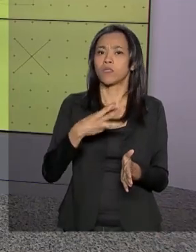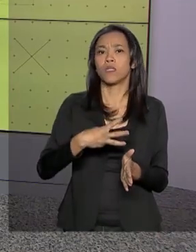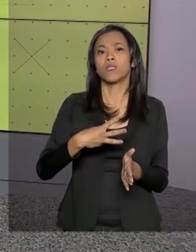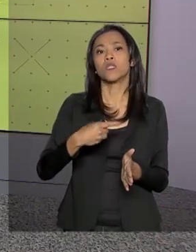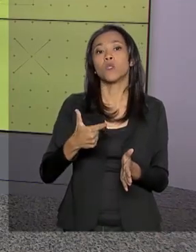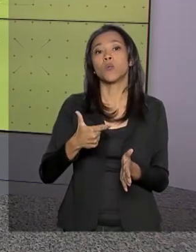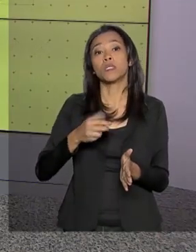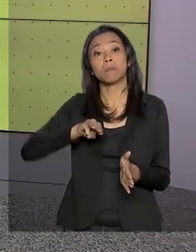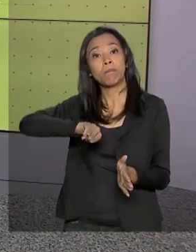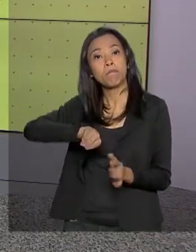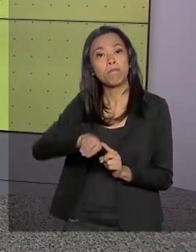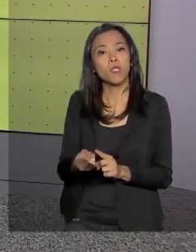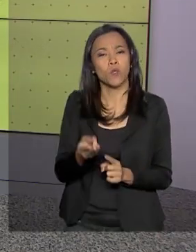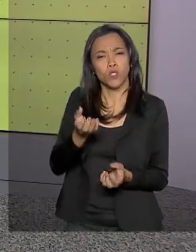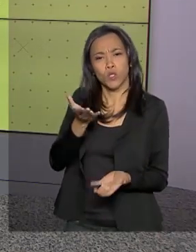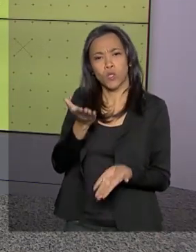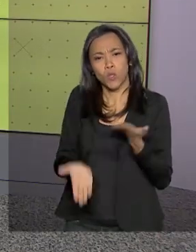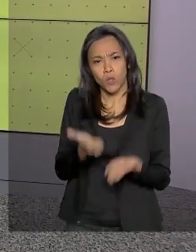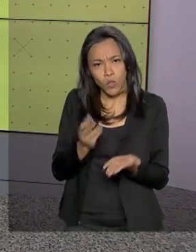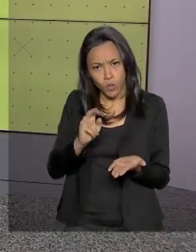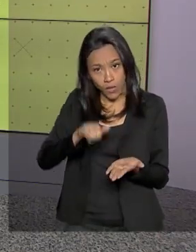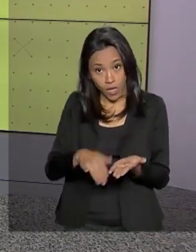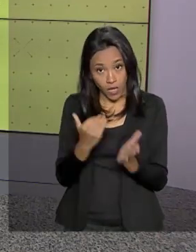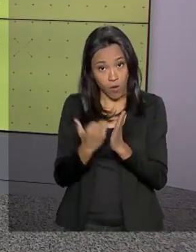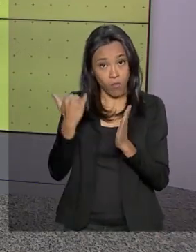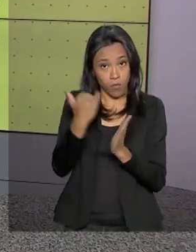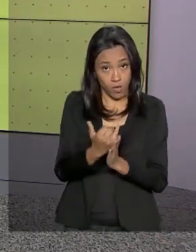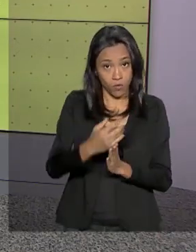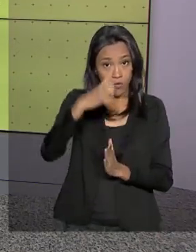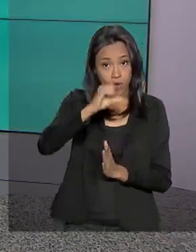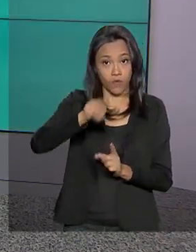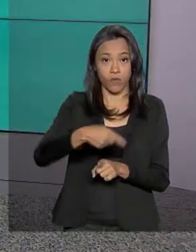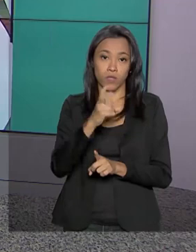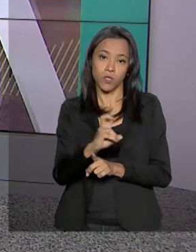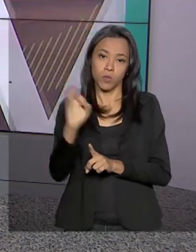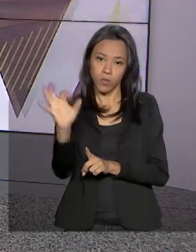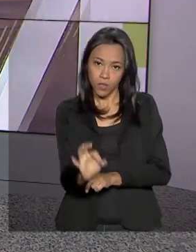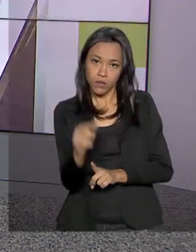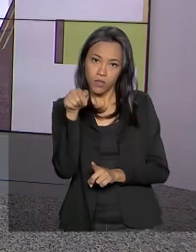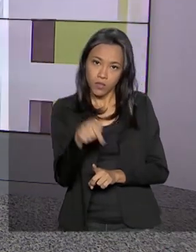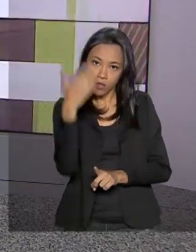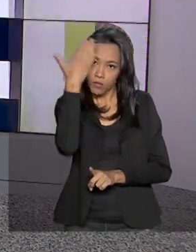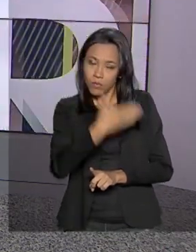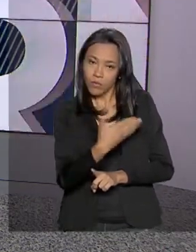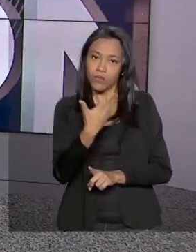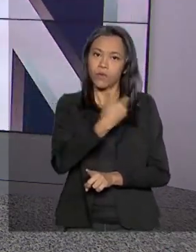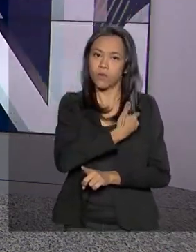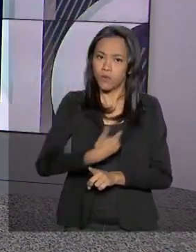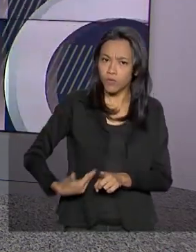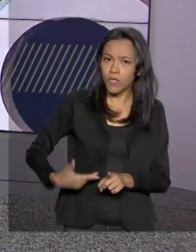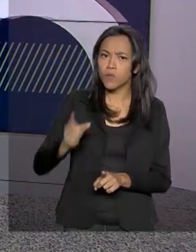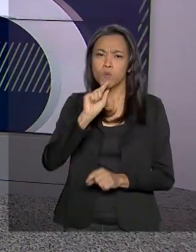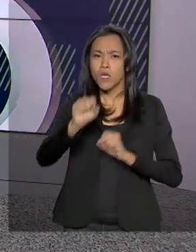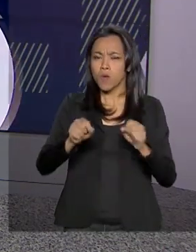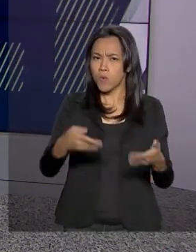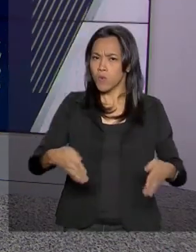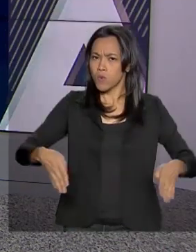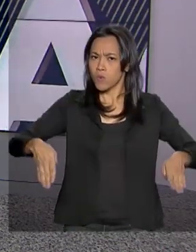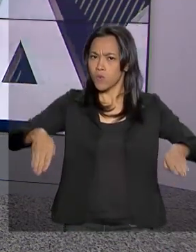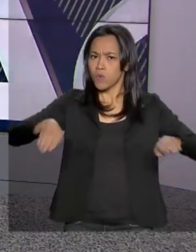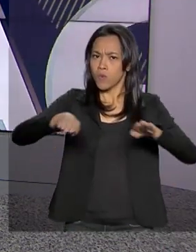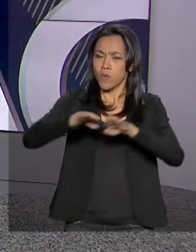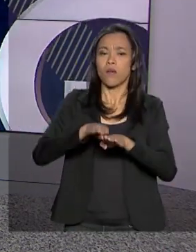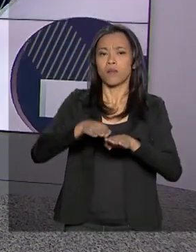toneladas, um crescimento de 9,5%. Para o governo, isso demonstra uma tendência de reequilíbrio entre a